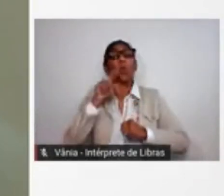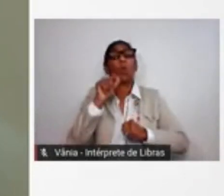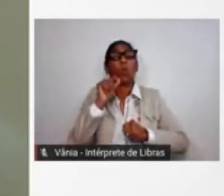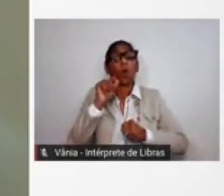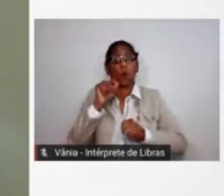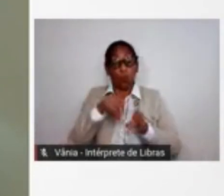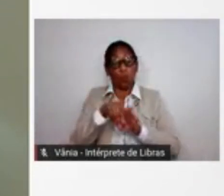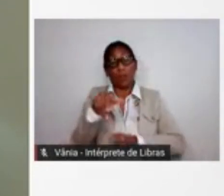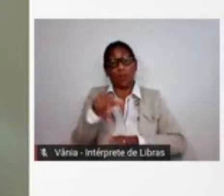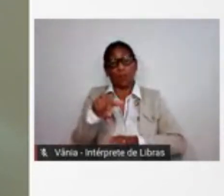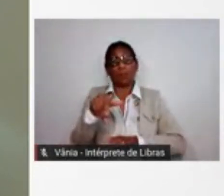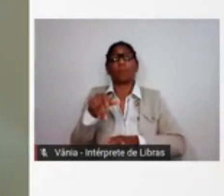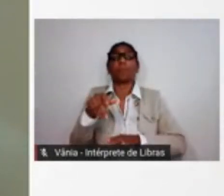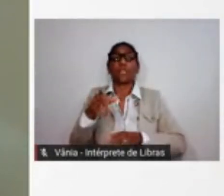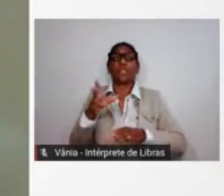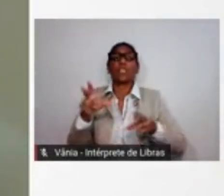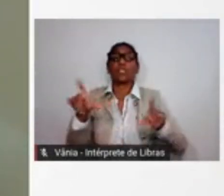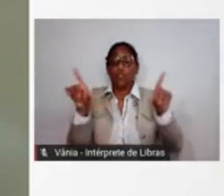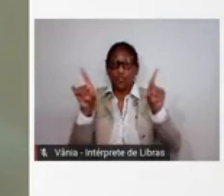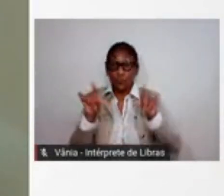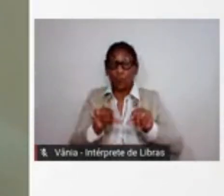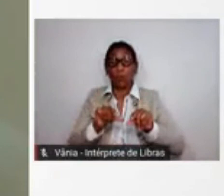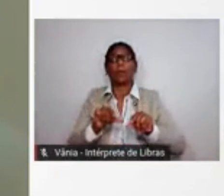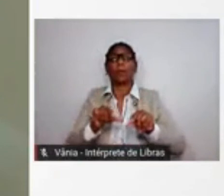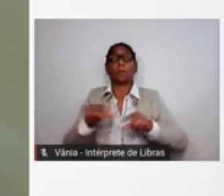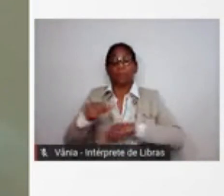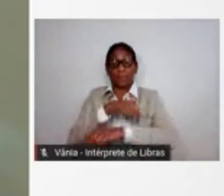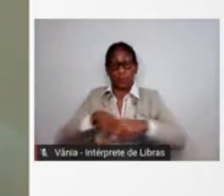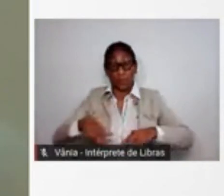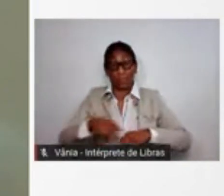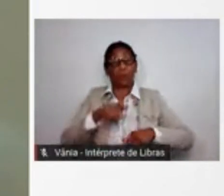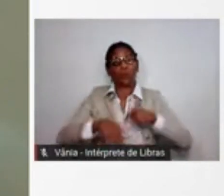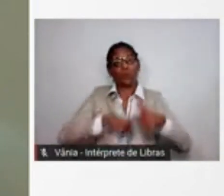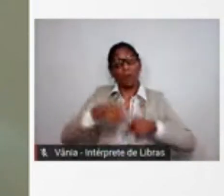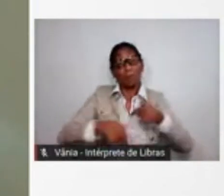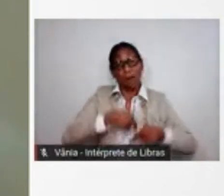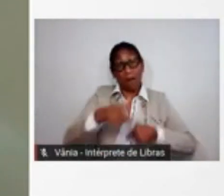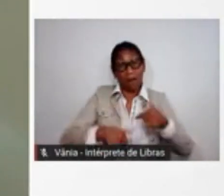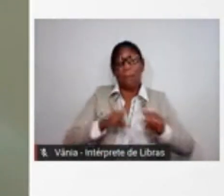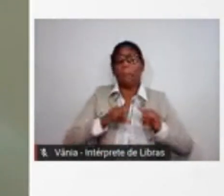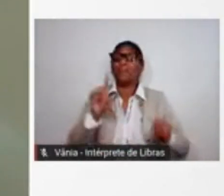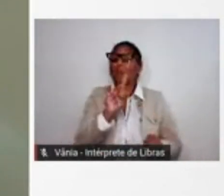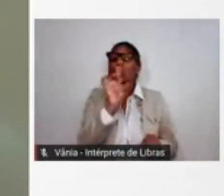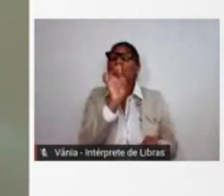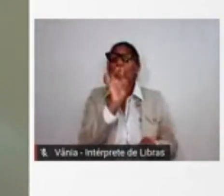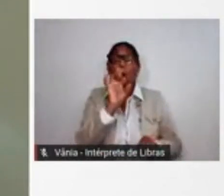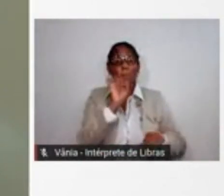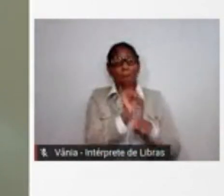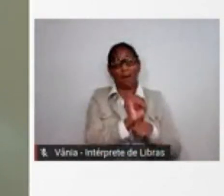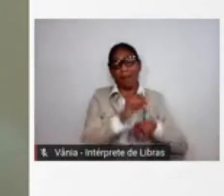é a restrição de atividades, para que as pessoas circulem menos. Mas não é apenas este caminho, é também através